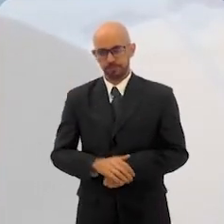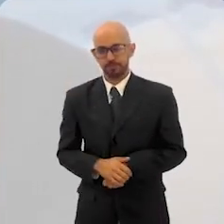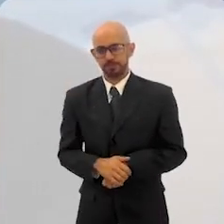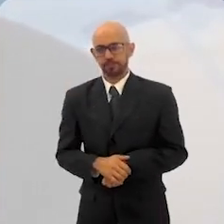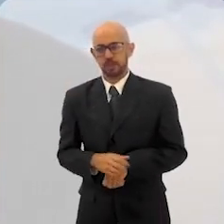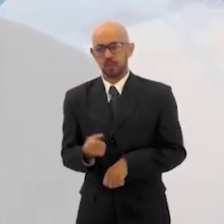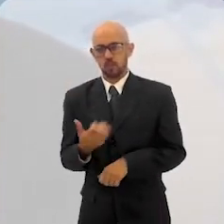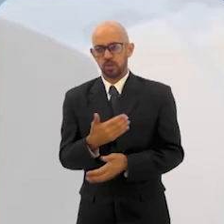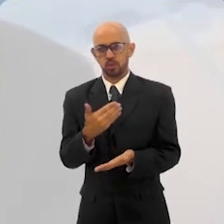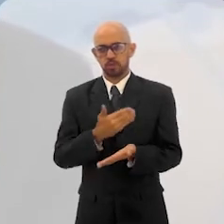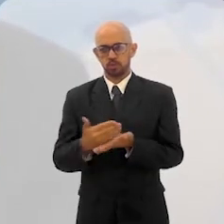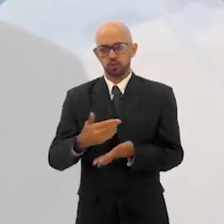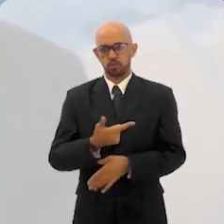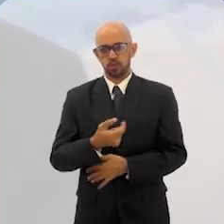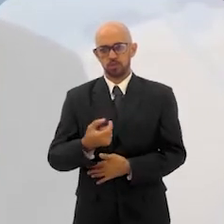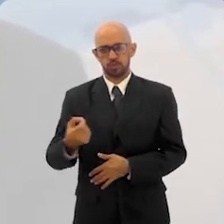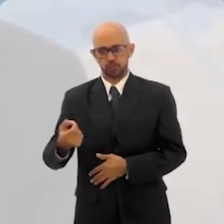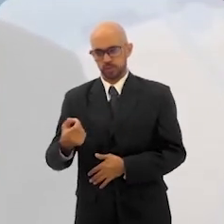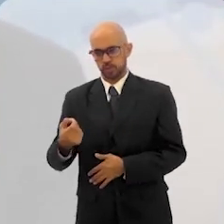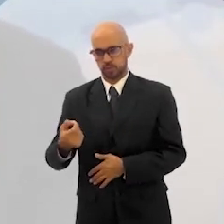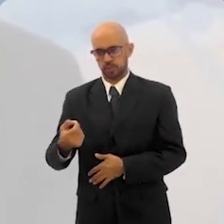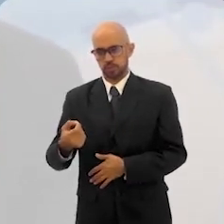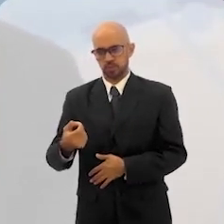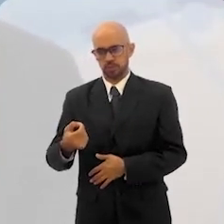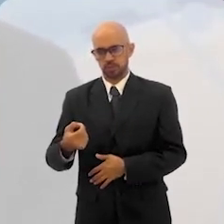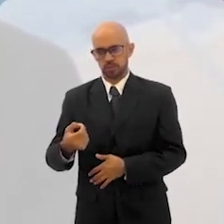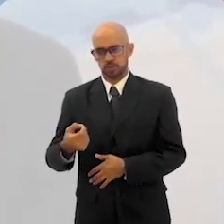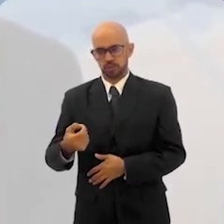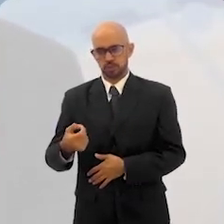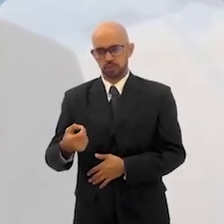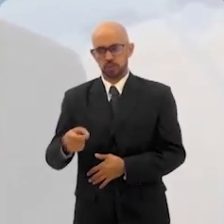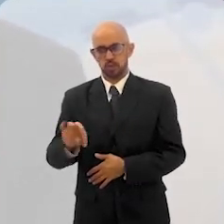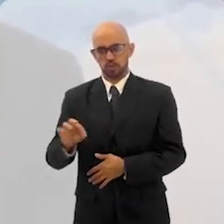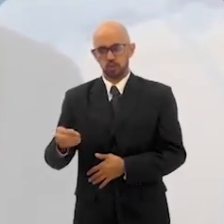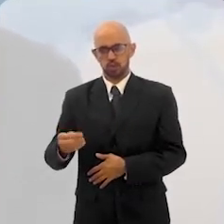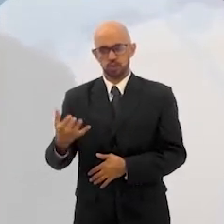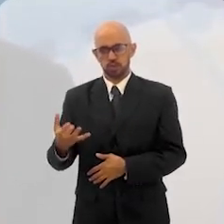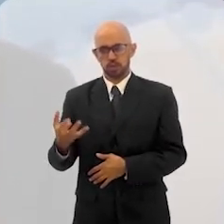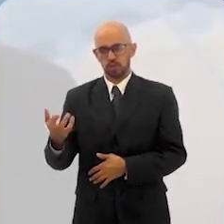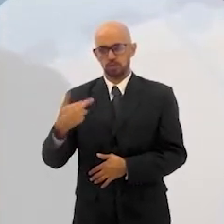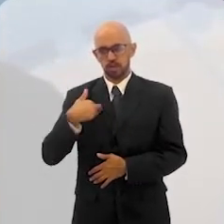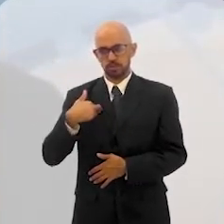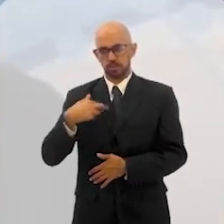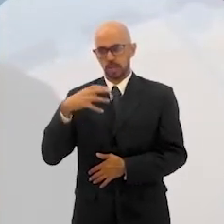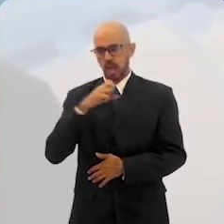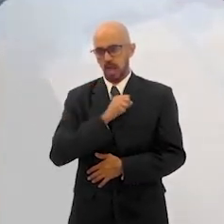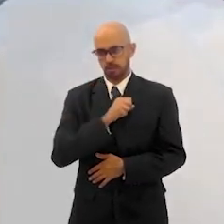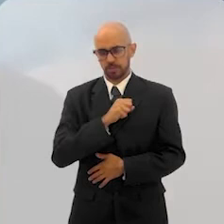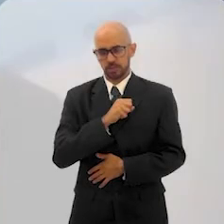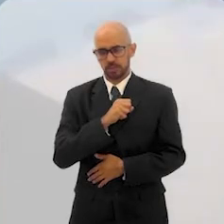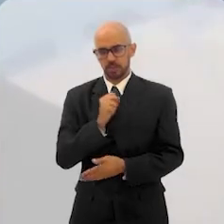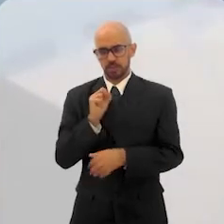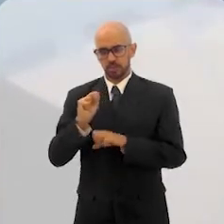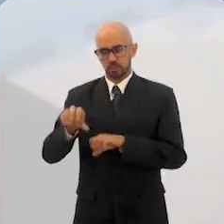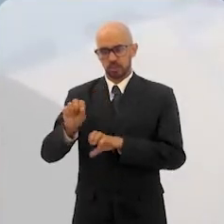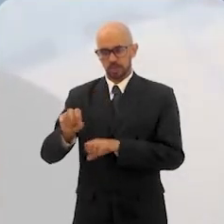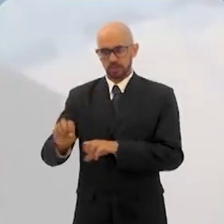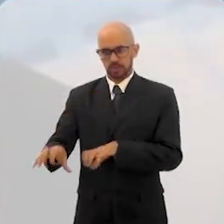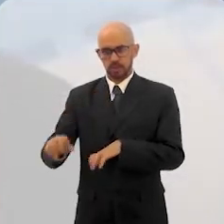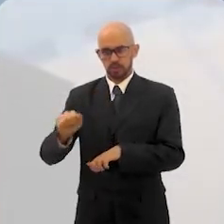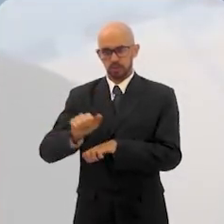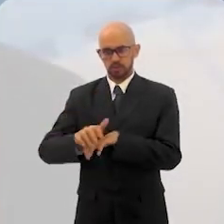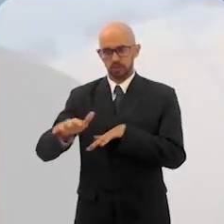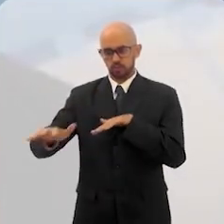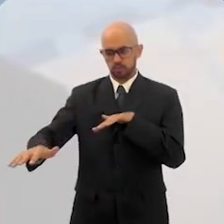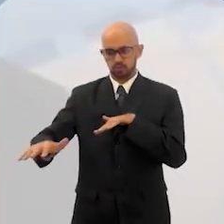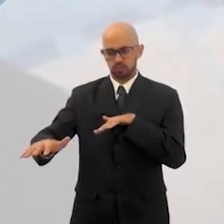quando começou em 2020, todo mundo queria resposta rápida, queria que a educação saísse do presencial, no outro dia já